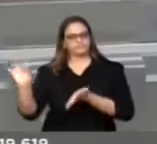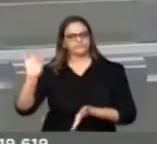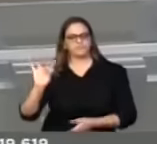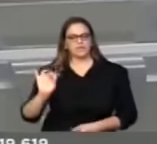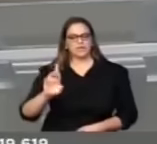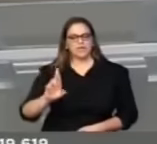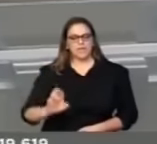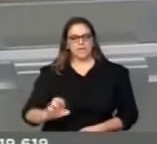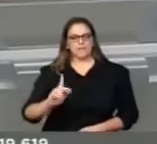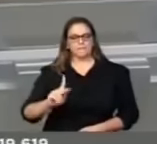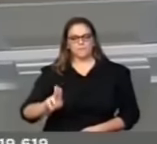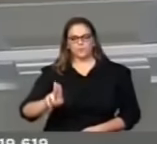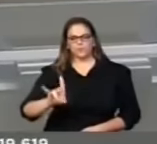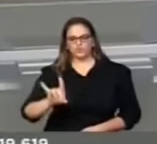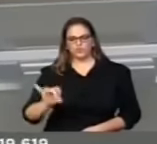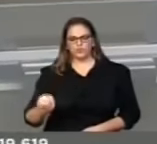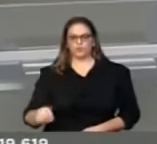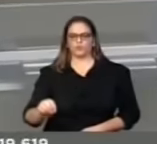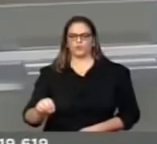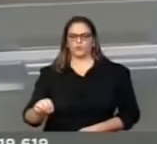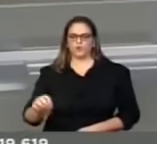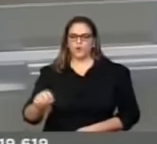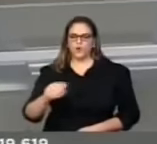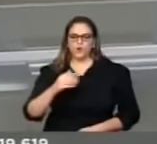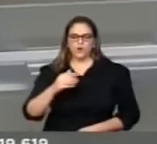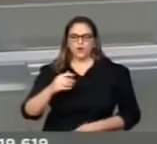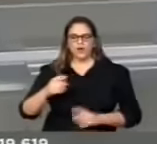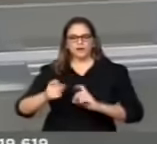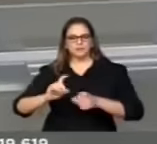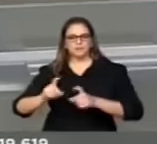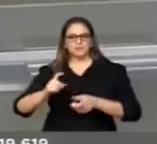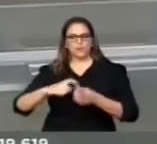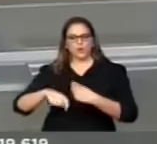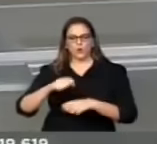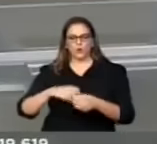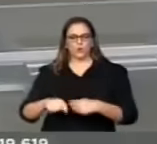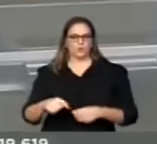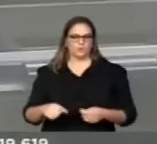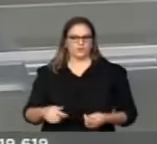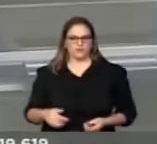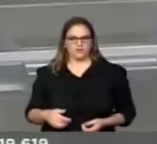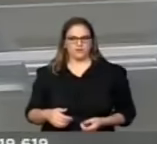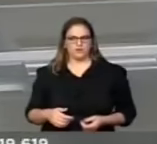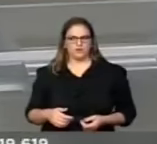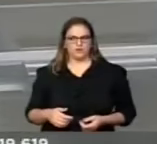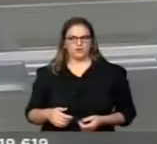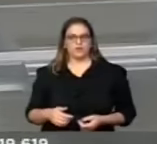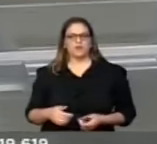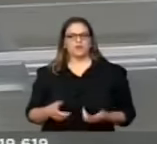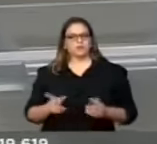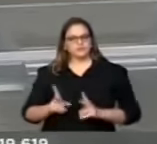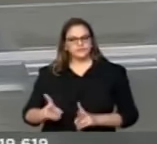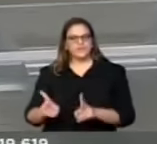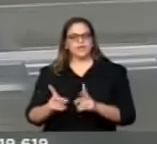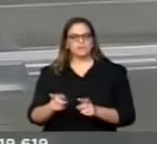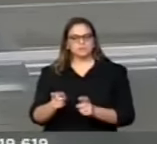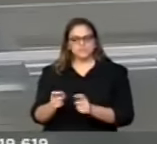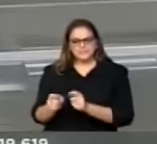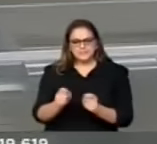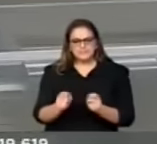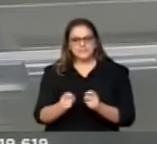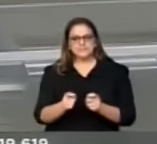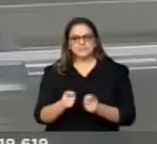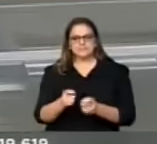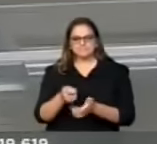política econômica que é tocada por esse governo, que também é de ajuste fiscal, que